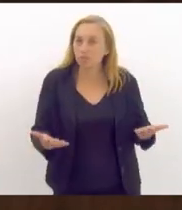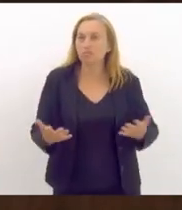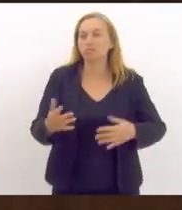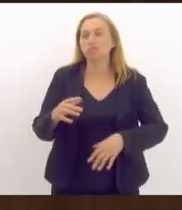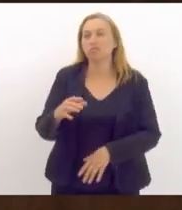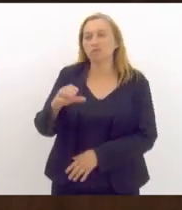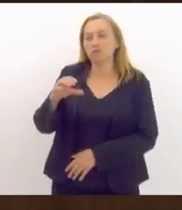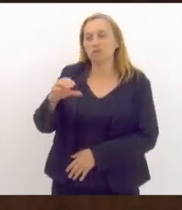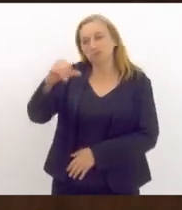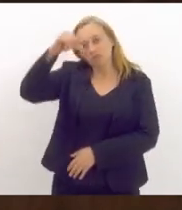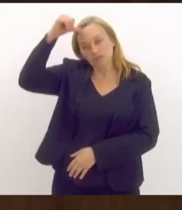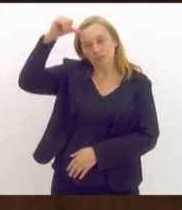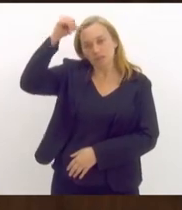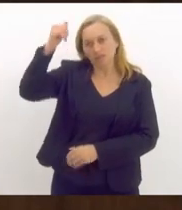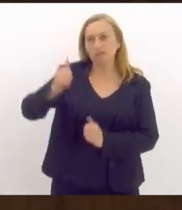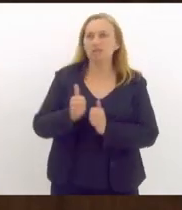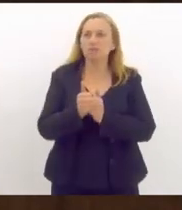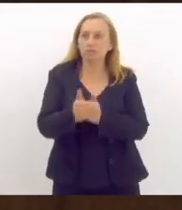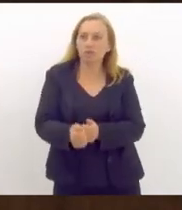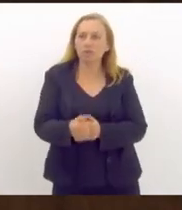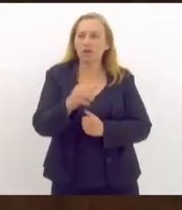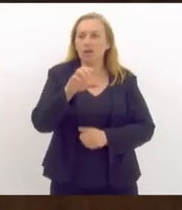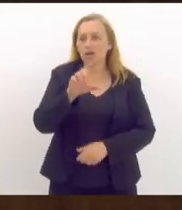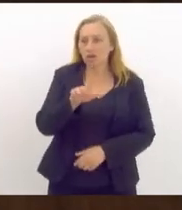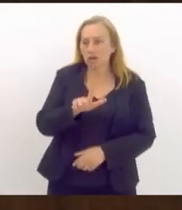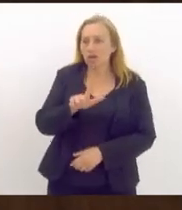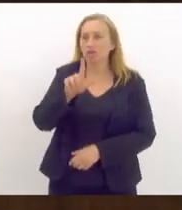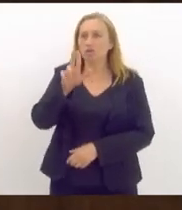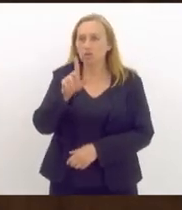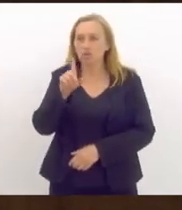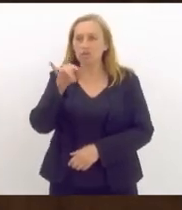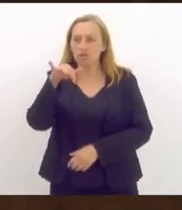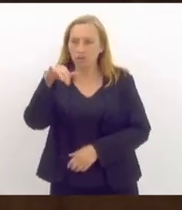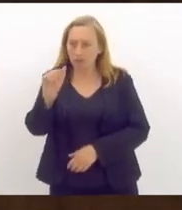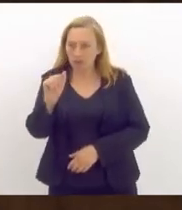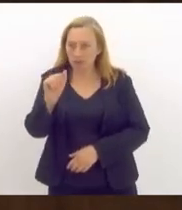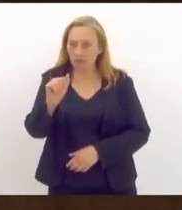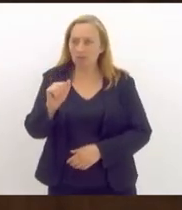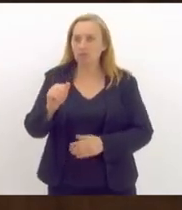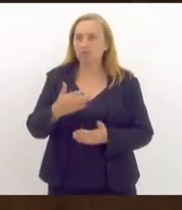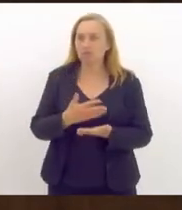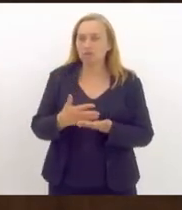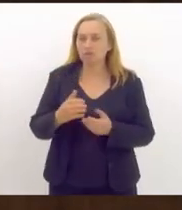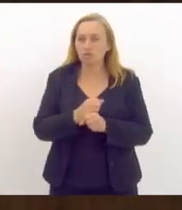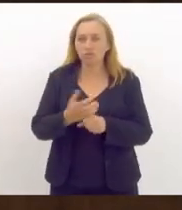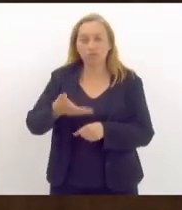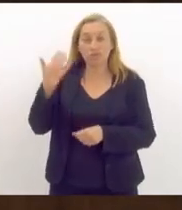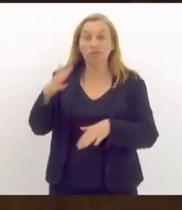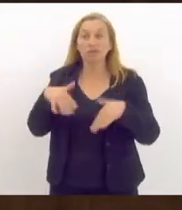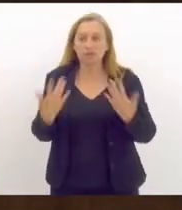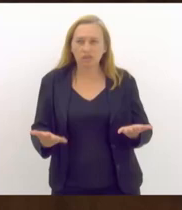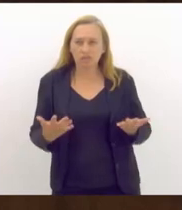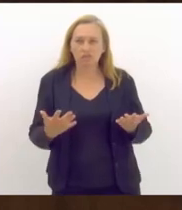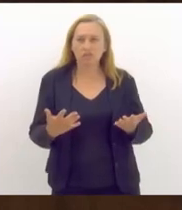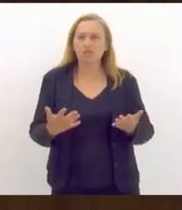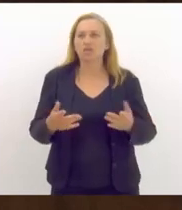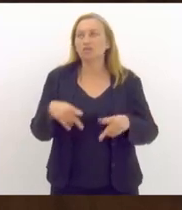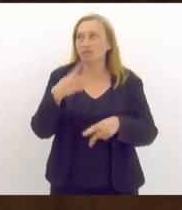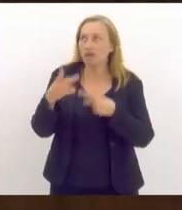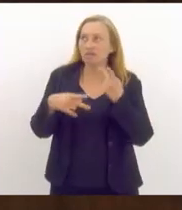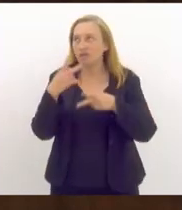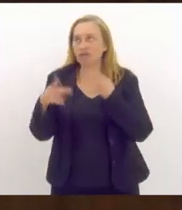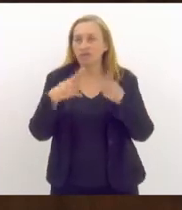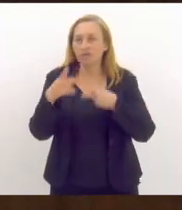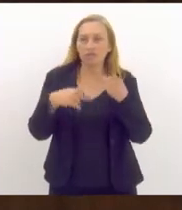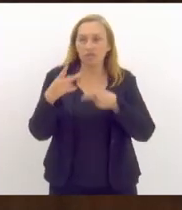Castro acompanhado aqui da Ludmila no palácio da Guanabara no início do ano passado ou seja dessa volta toda fui na